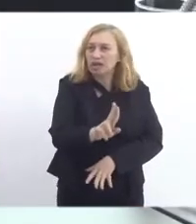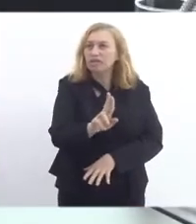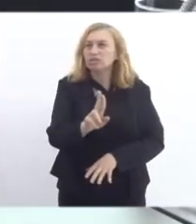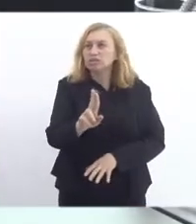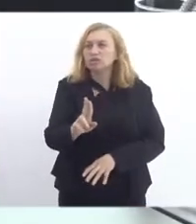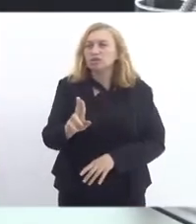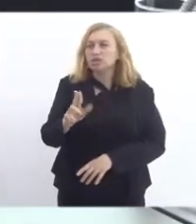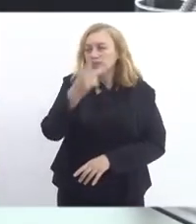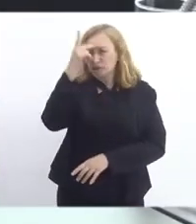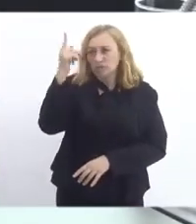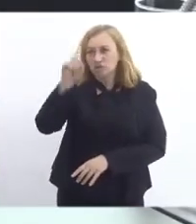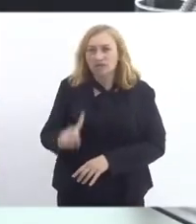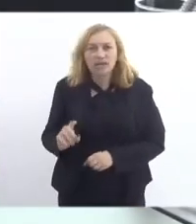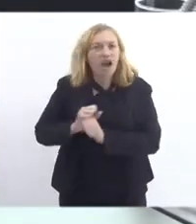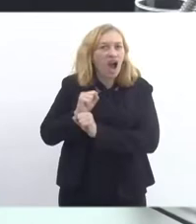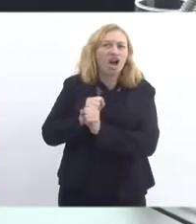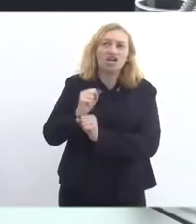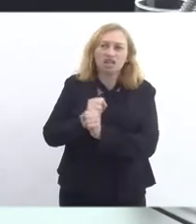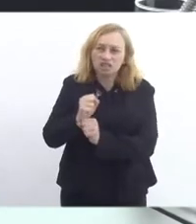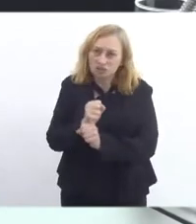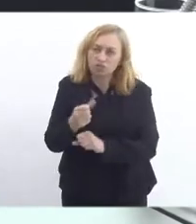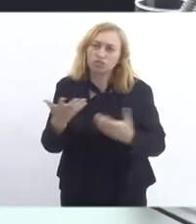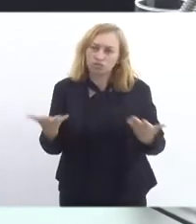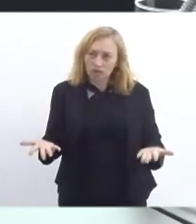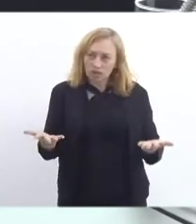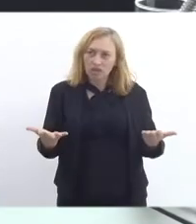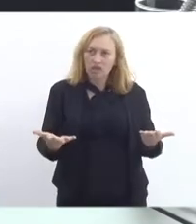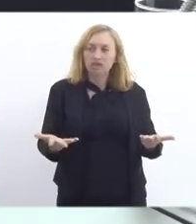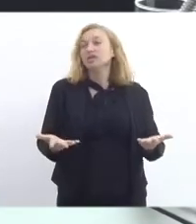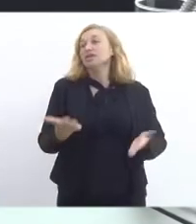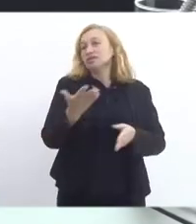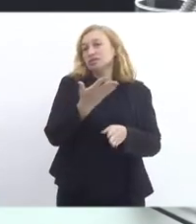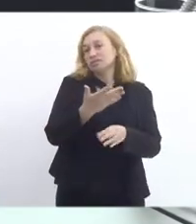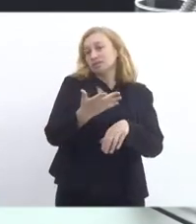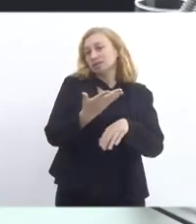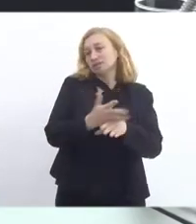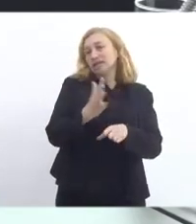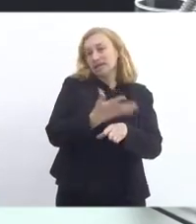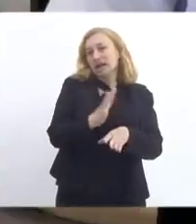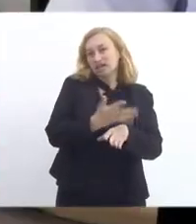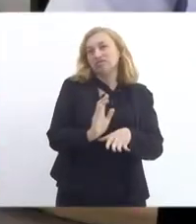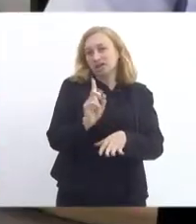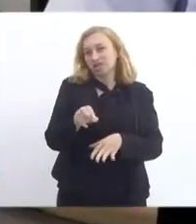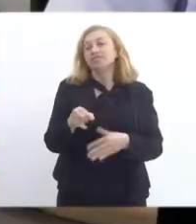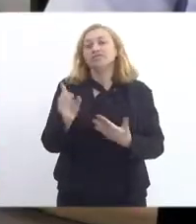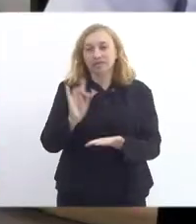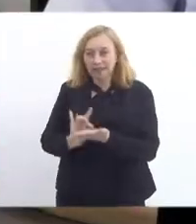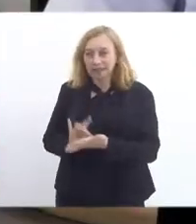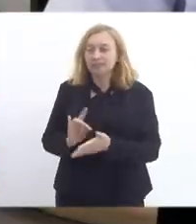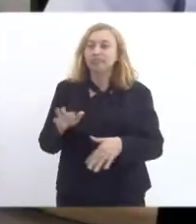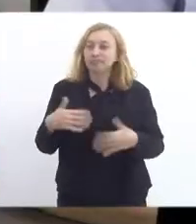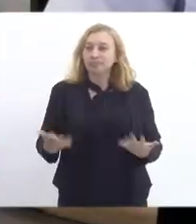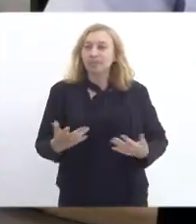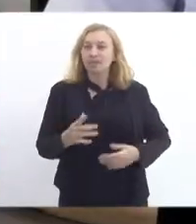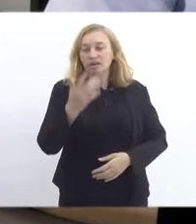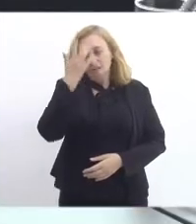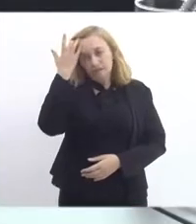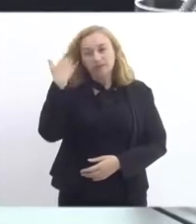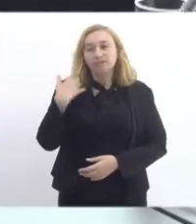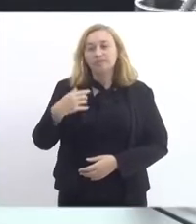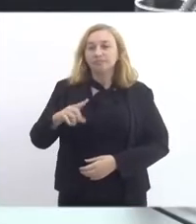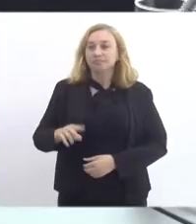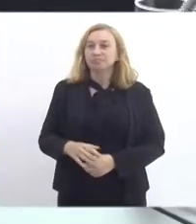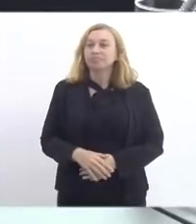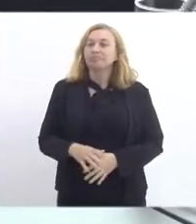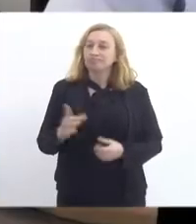são. De muito tempo, porque são cão treinados para qualquer que seja. É verdade. Mas pronto, foi até retirado. Até cão guia